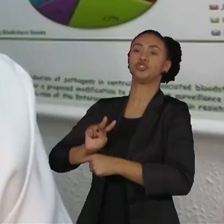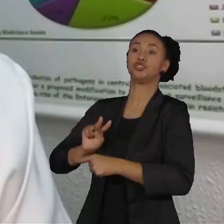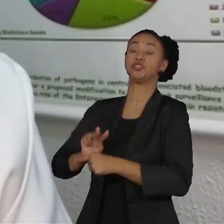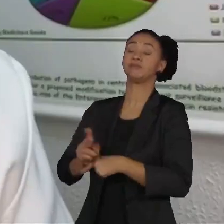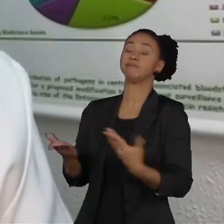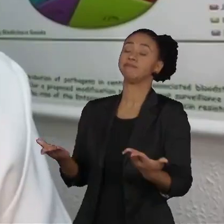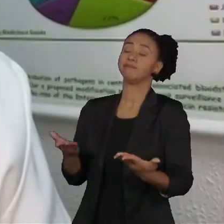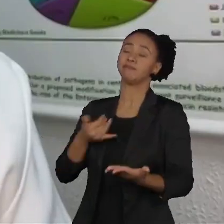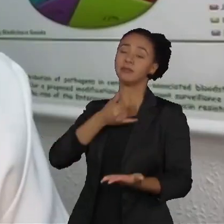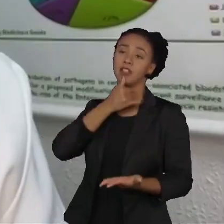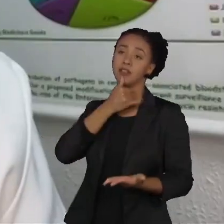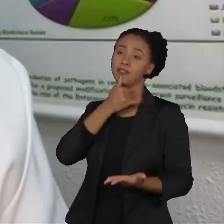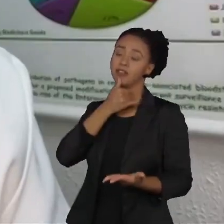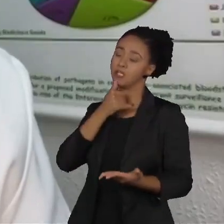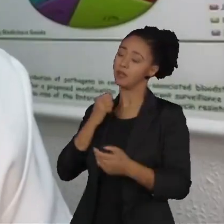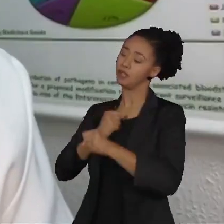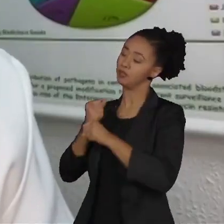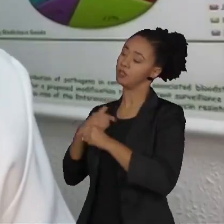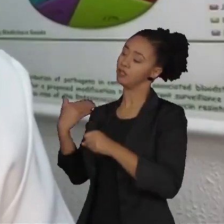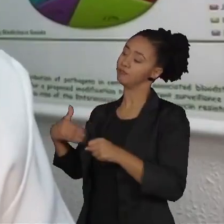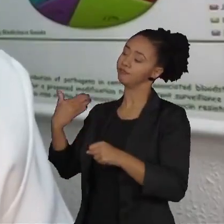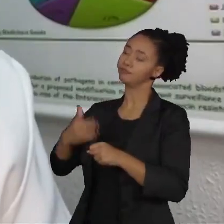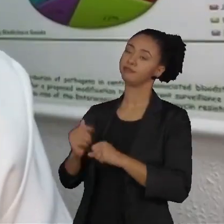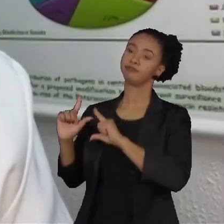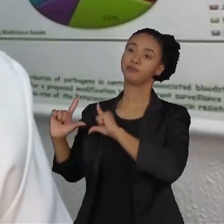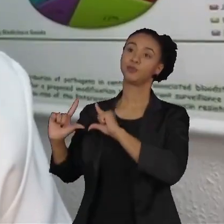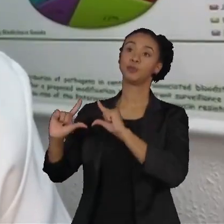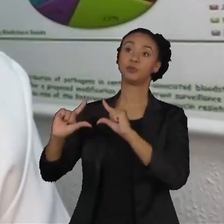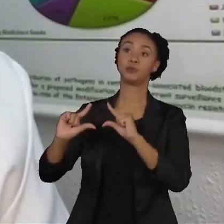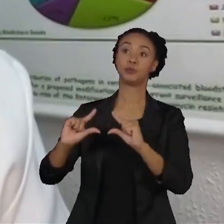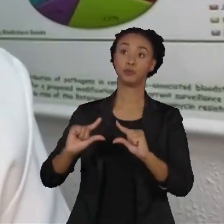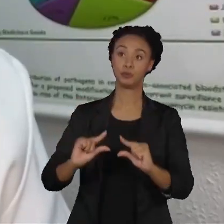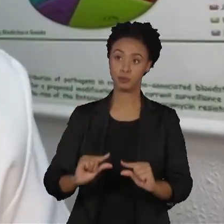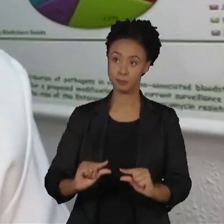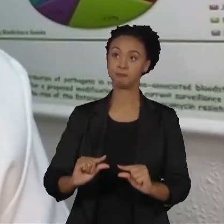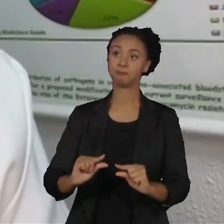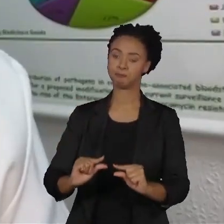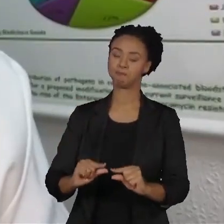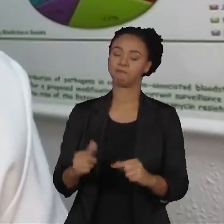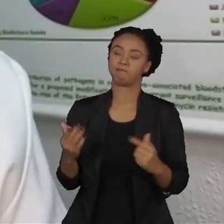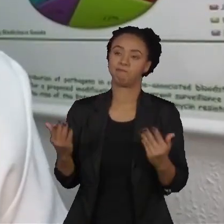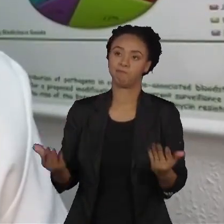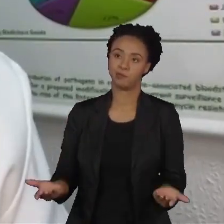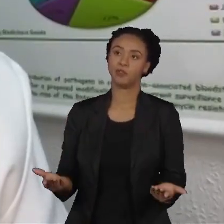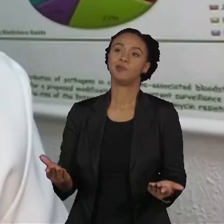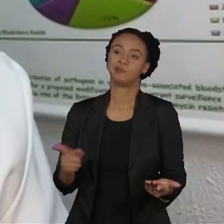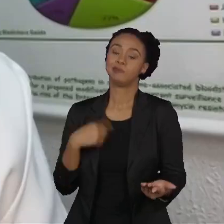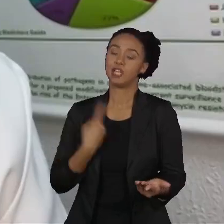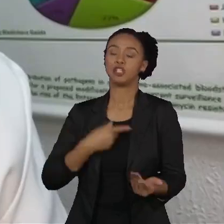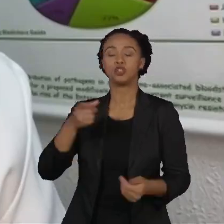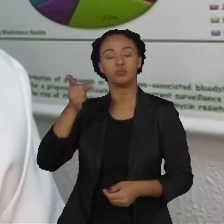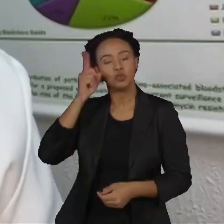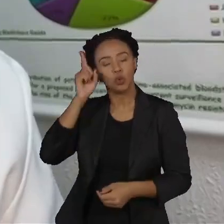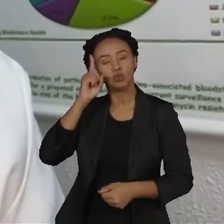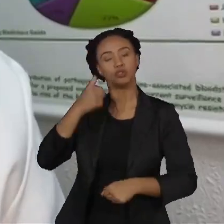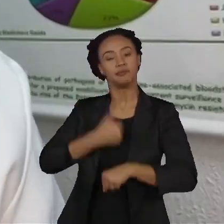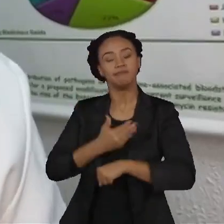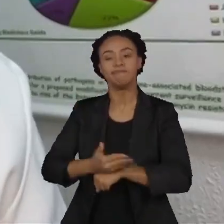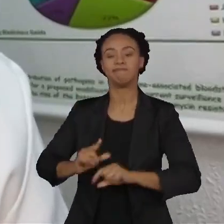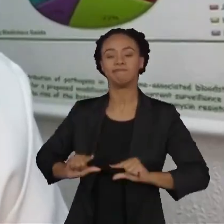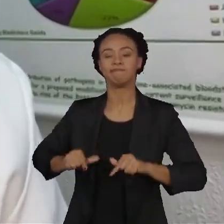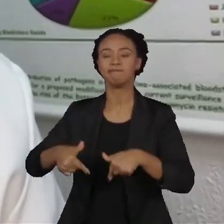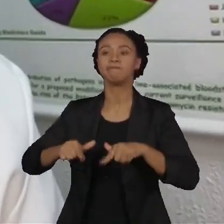vacinação. Infelizmente, nos últimos anos, esse índice de vacinação tem caído. Então, a gente tem que lutar todo o tempo para que